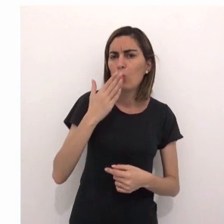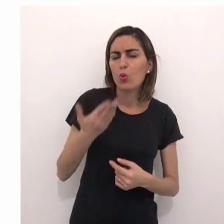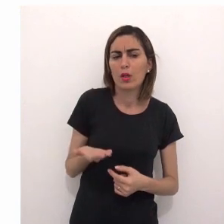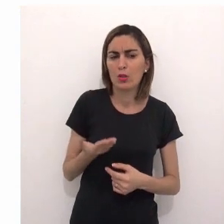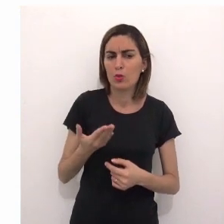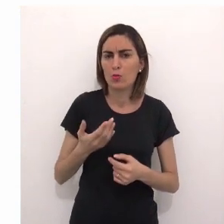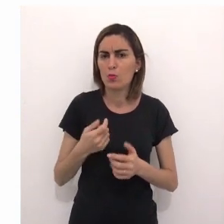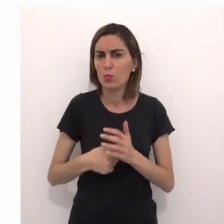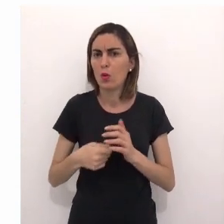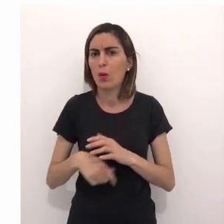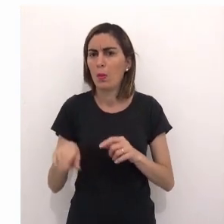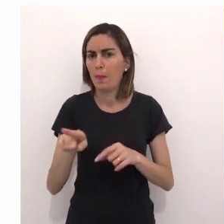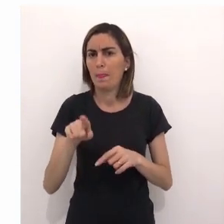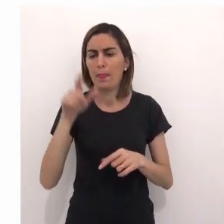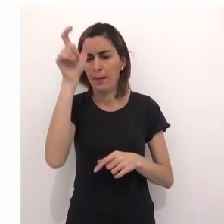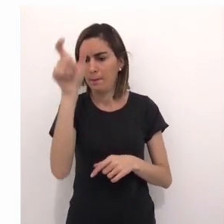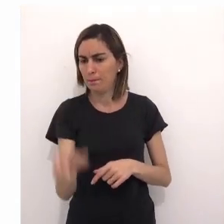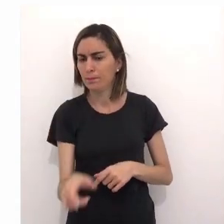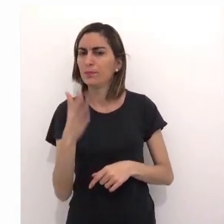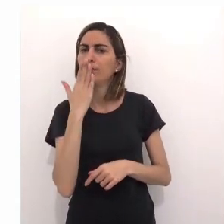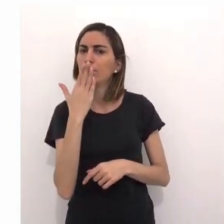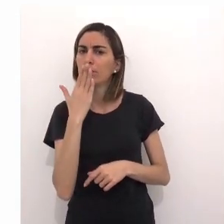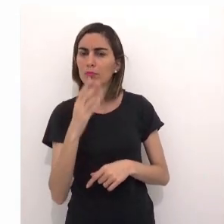um personagem nesta condição